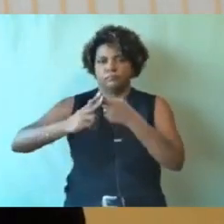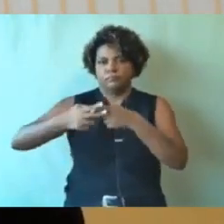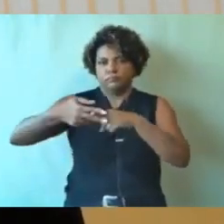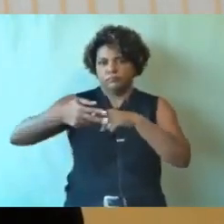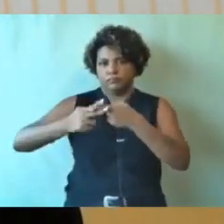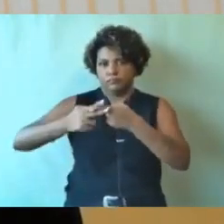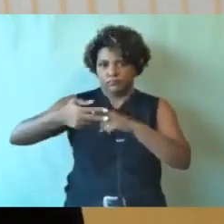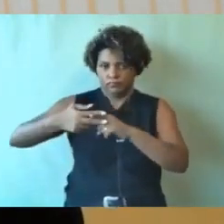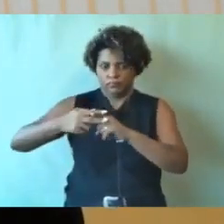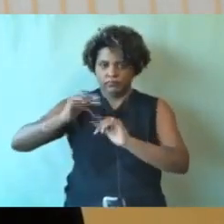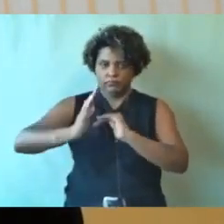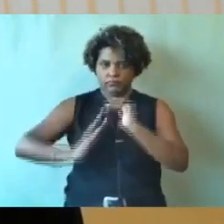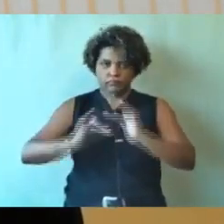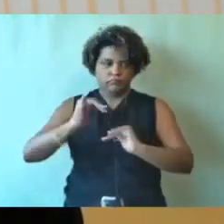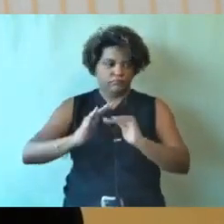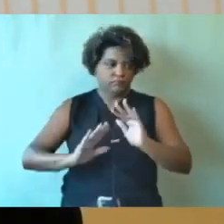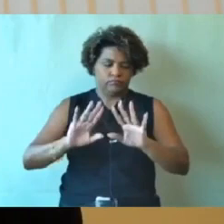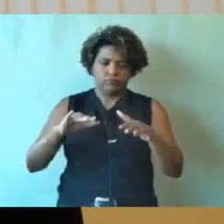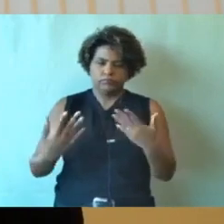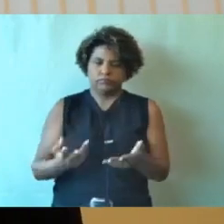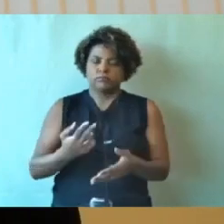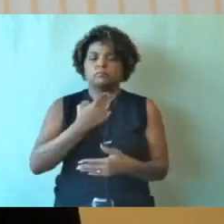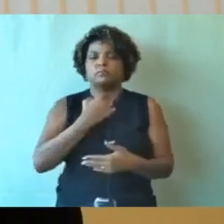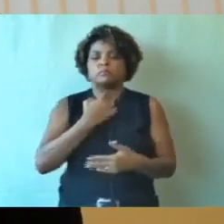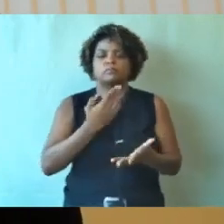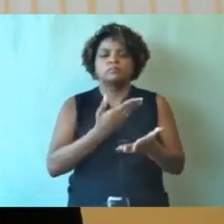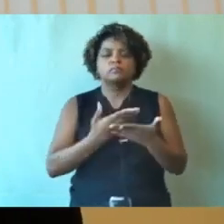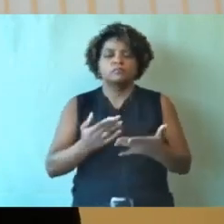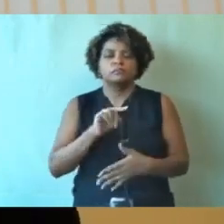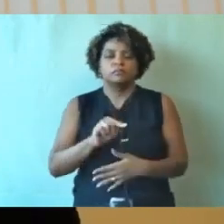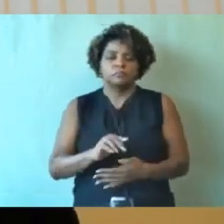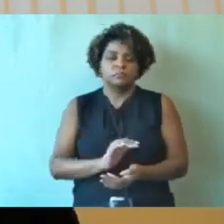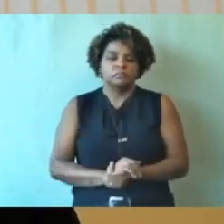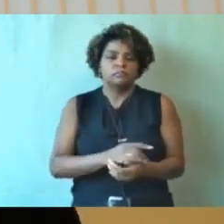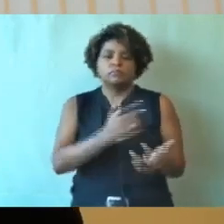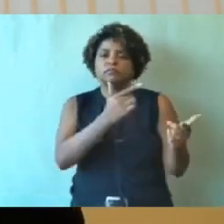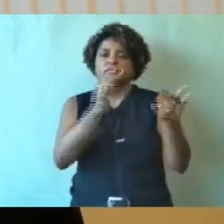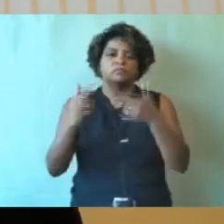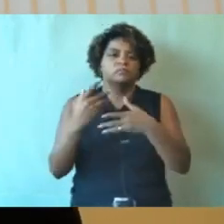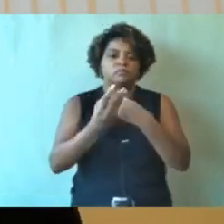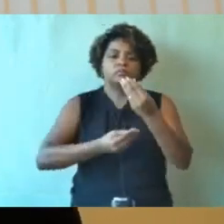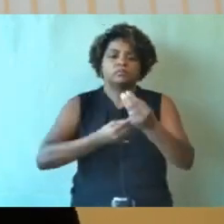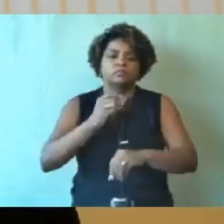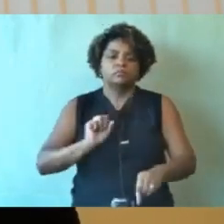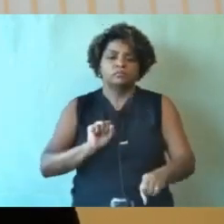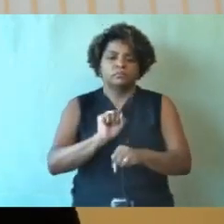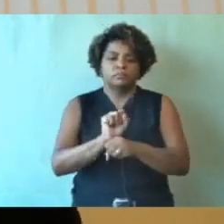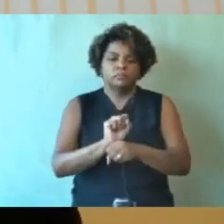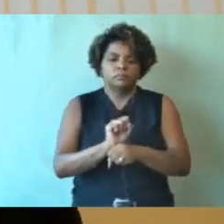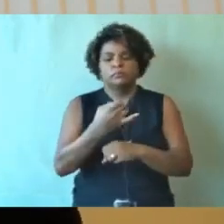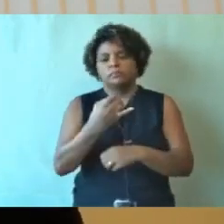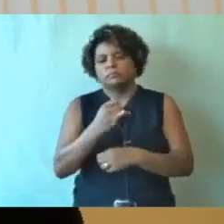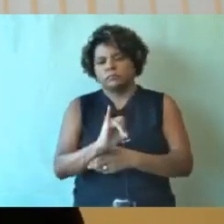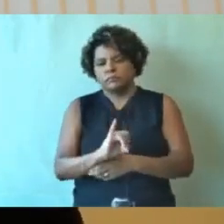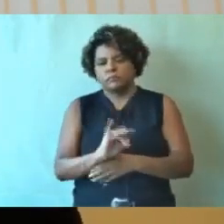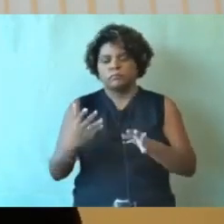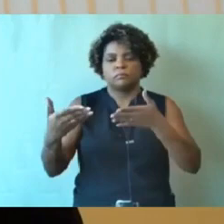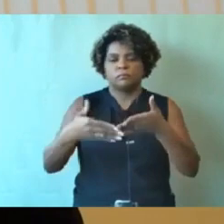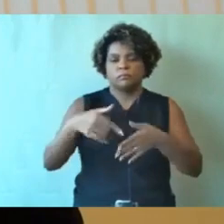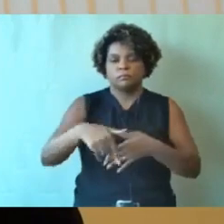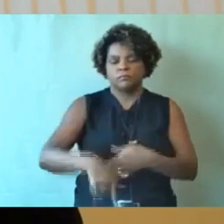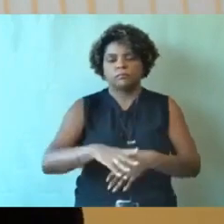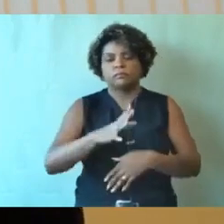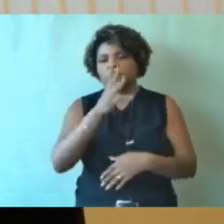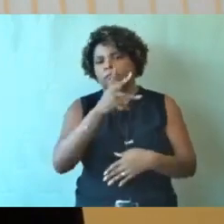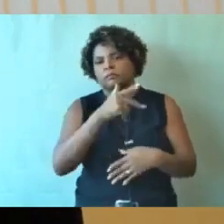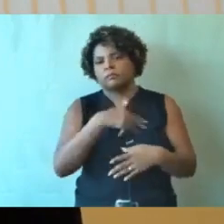essa questão, nós não podíamos perder essa mão de obra. Então, não tem como ficar parado. Se a gente chegar aqui e levar 10 meses para